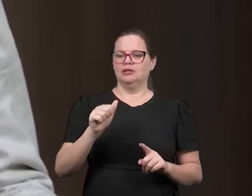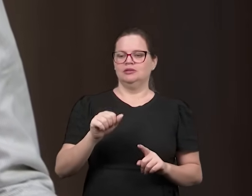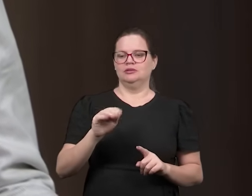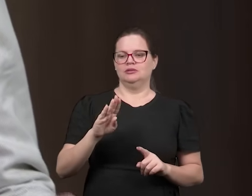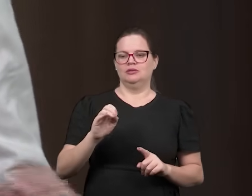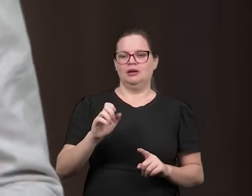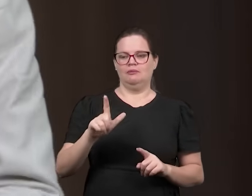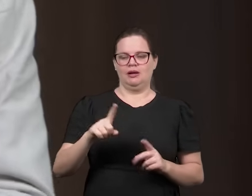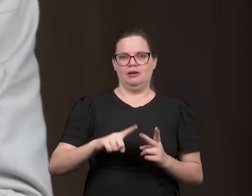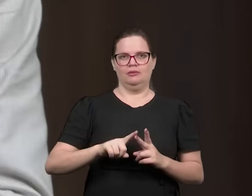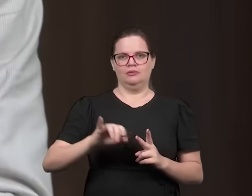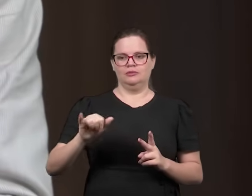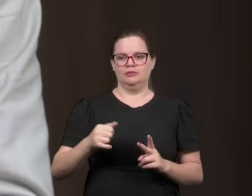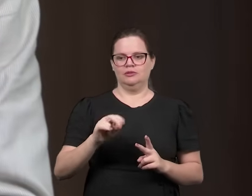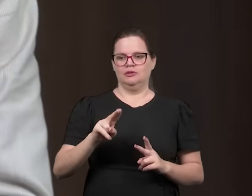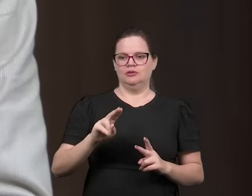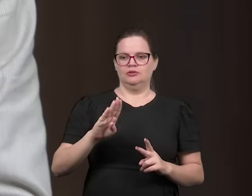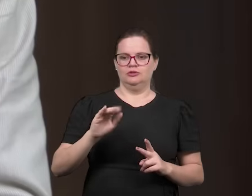e Tubal.